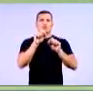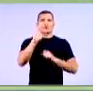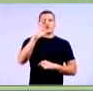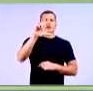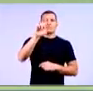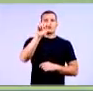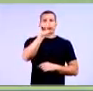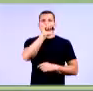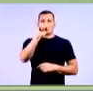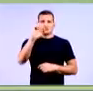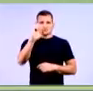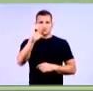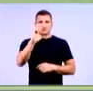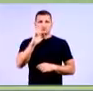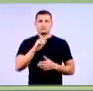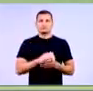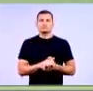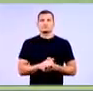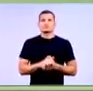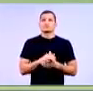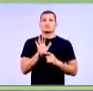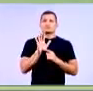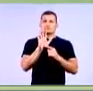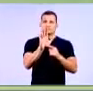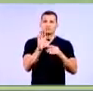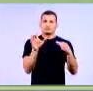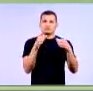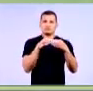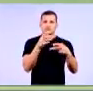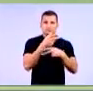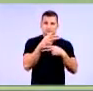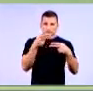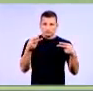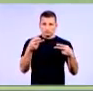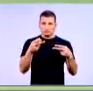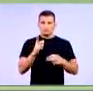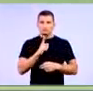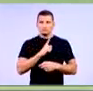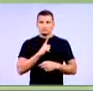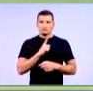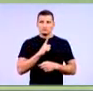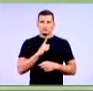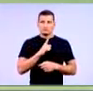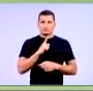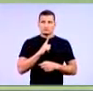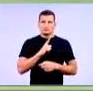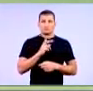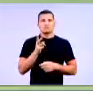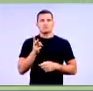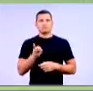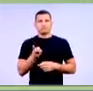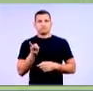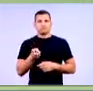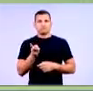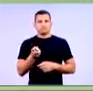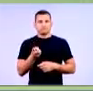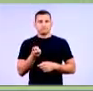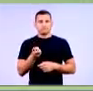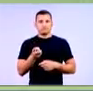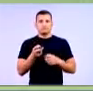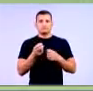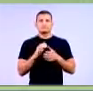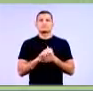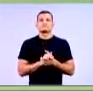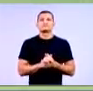classe? Representa um conjunto de objetos que tem a mesma especificação. Então a gente poderia